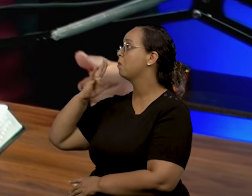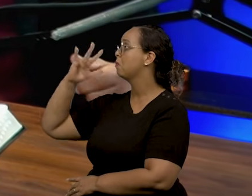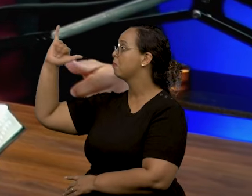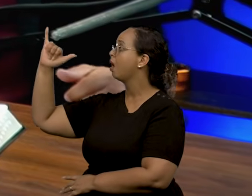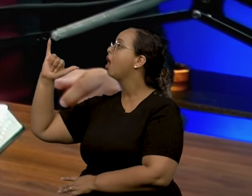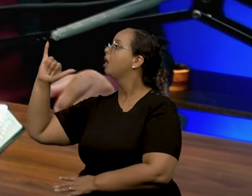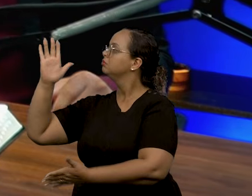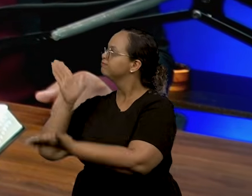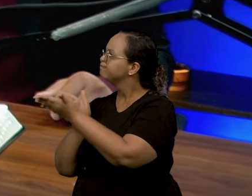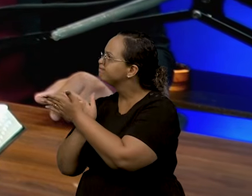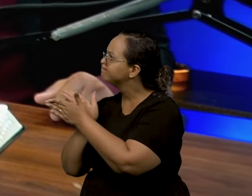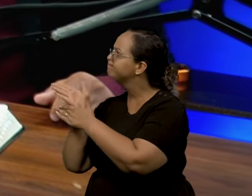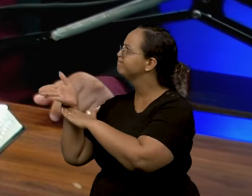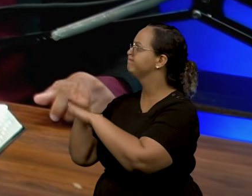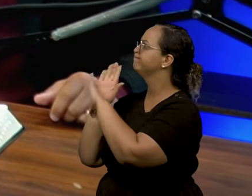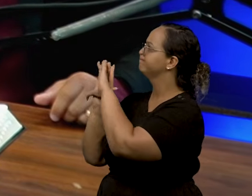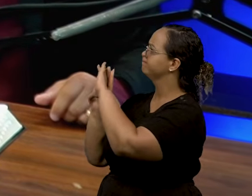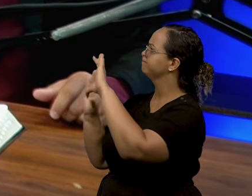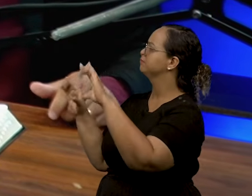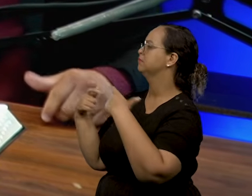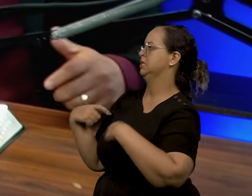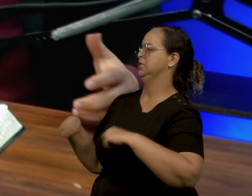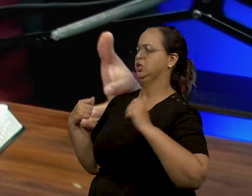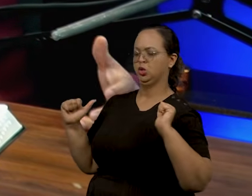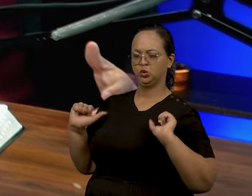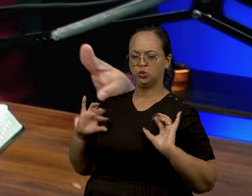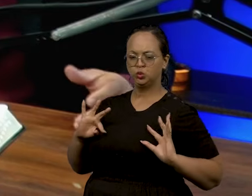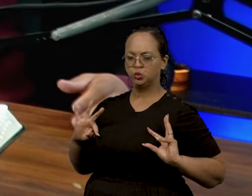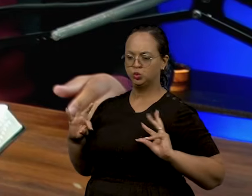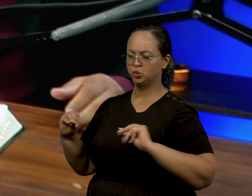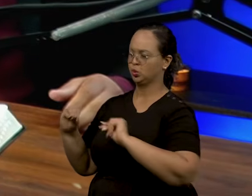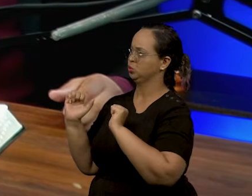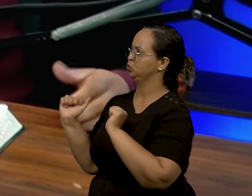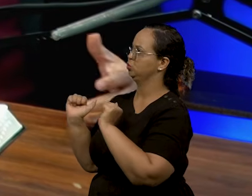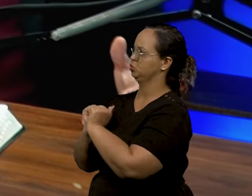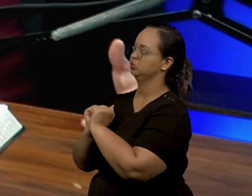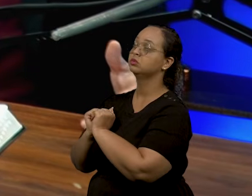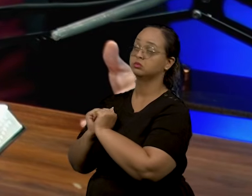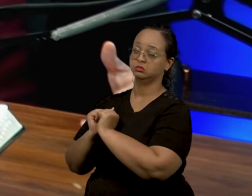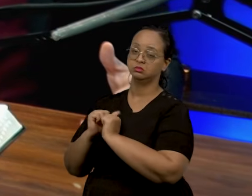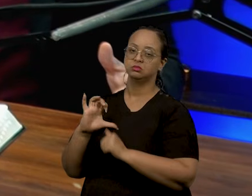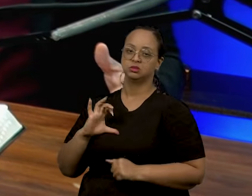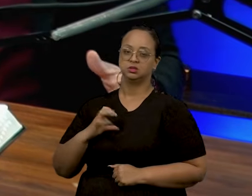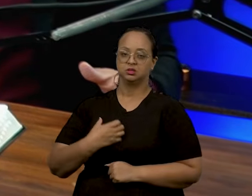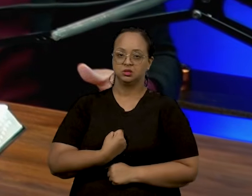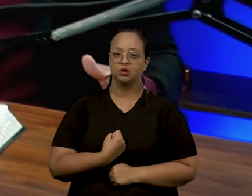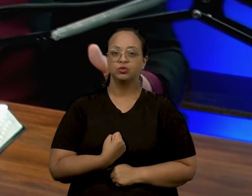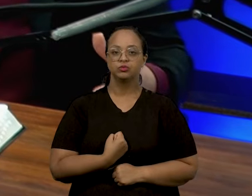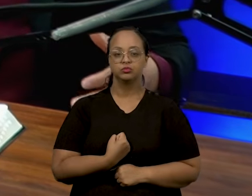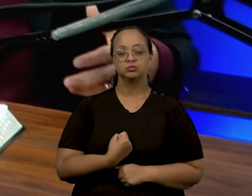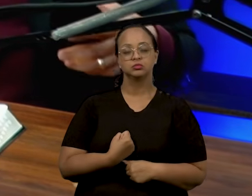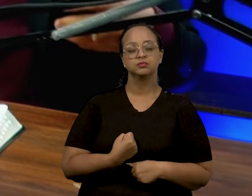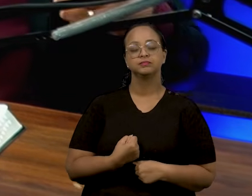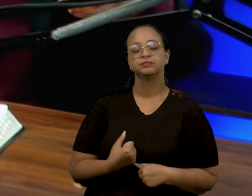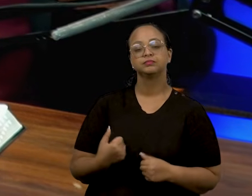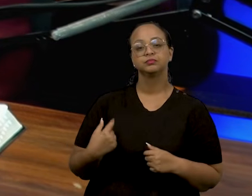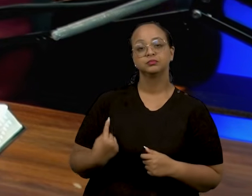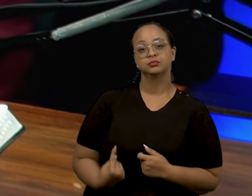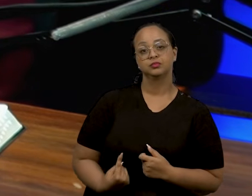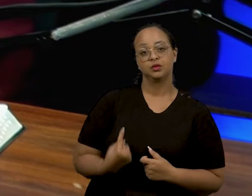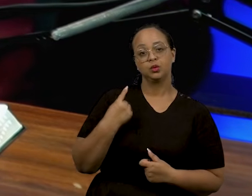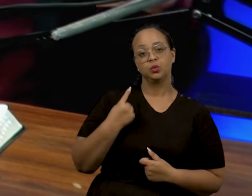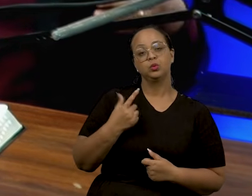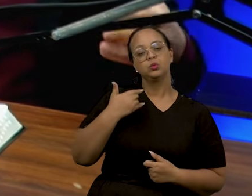sejamos condenados, mas sejamos salvos. Muito e o bom. juiz, né, que o juiz